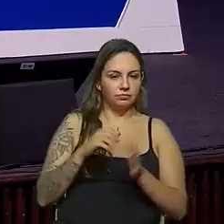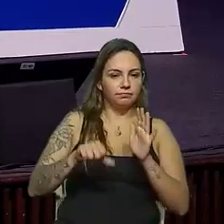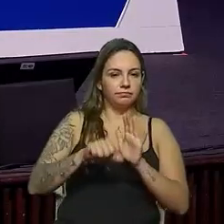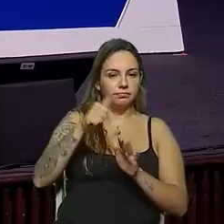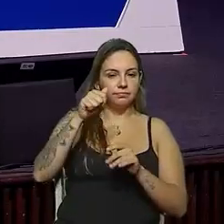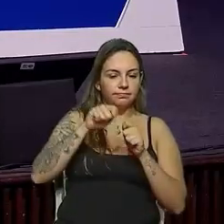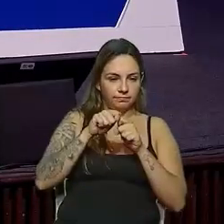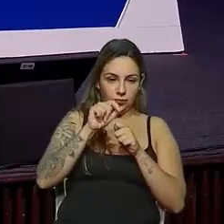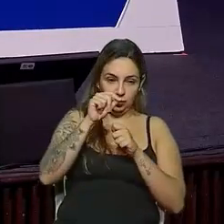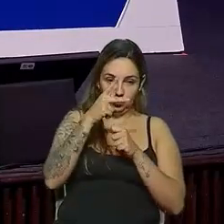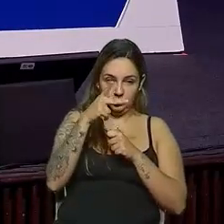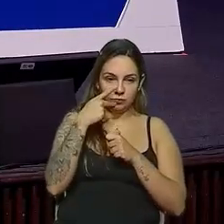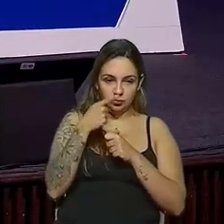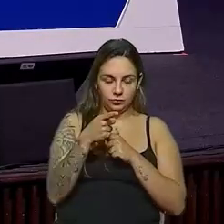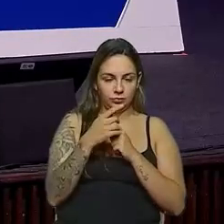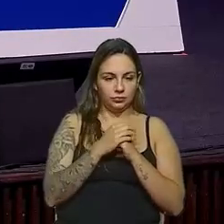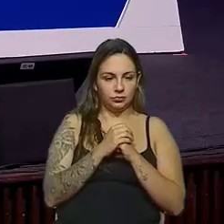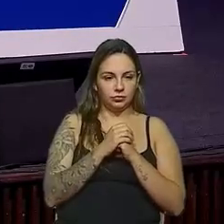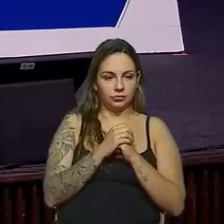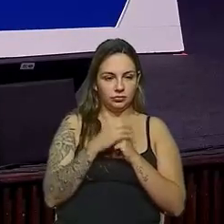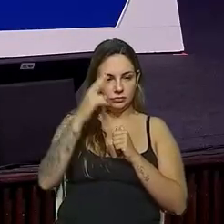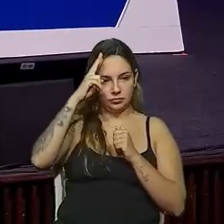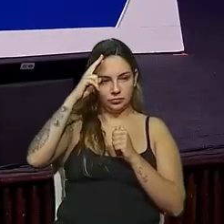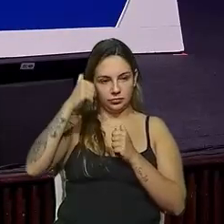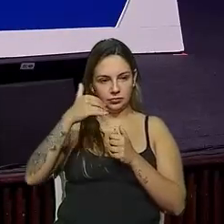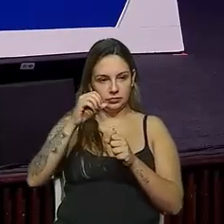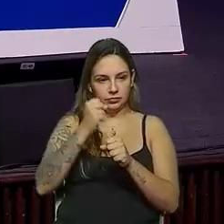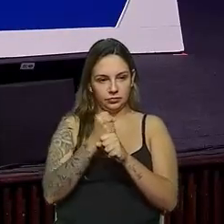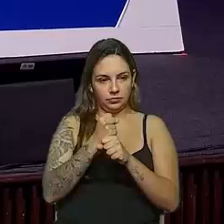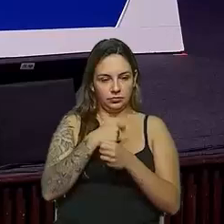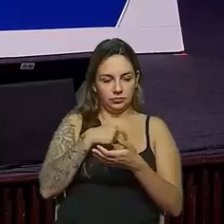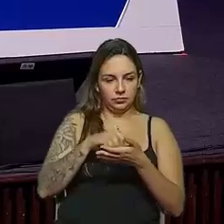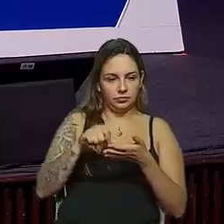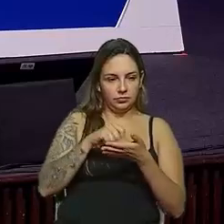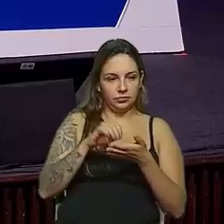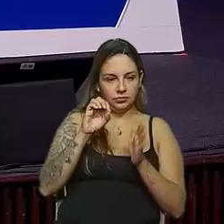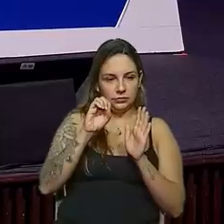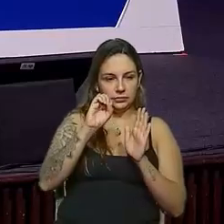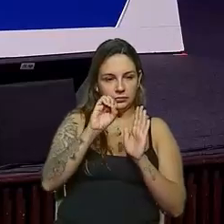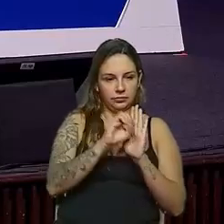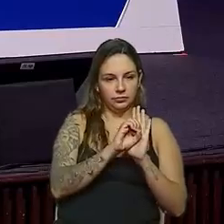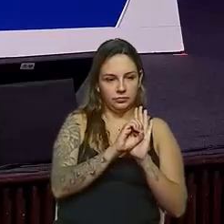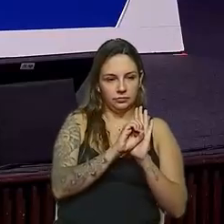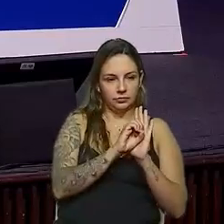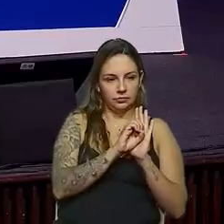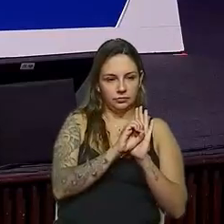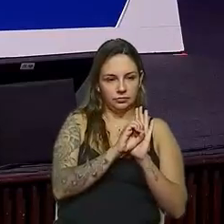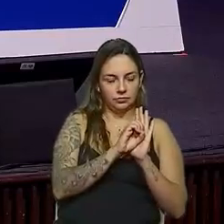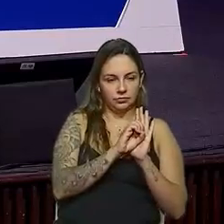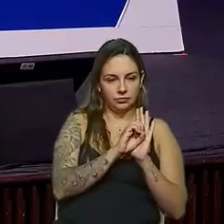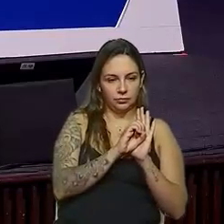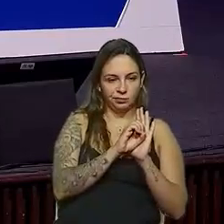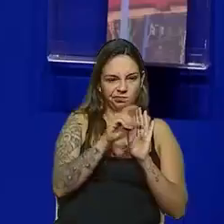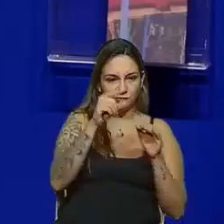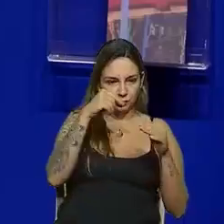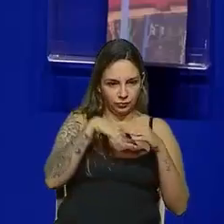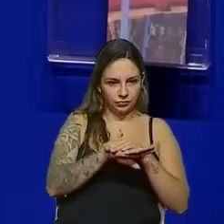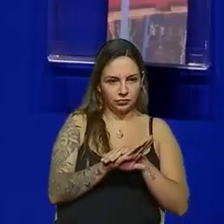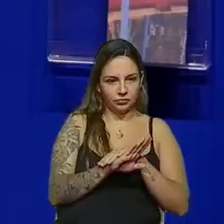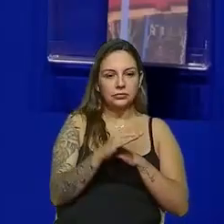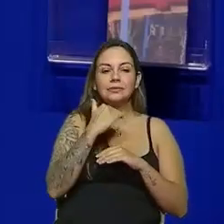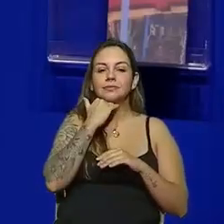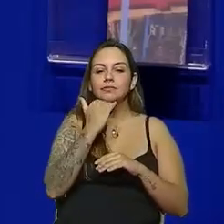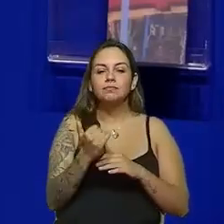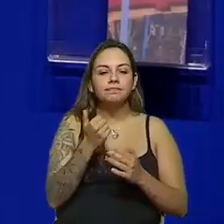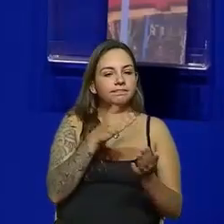Primeiro, fazer uma correção. Eu levei 10 anos para escrever o Zero. E fiquei com aquele calhamaço.